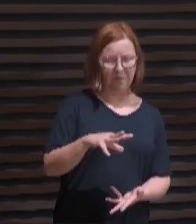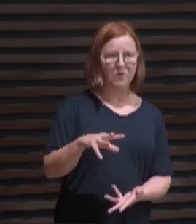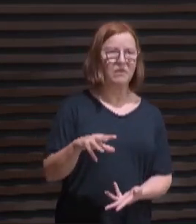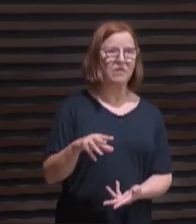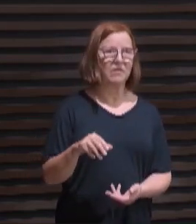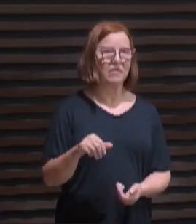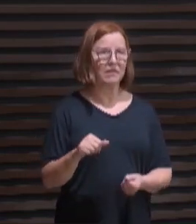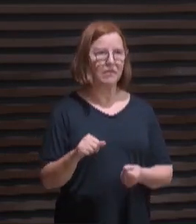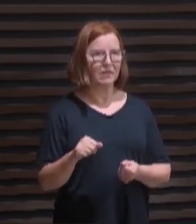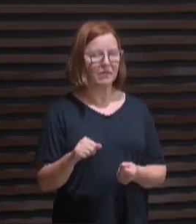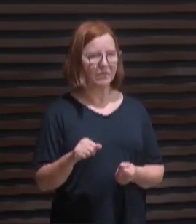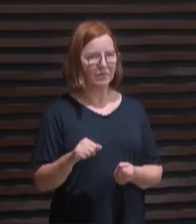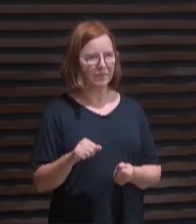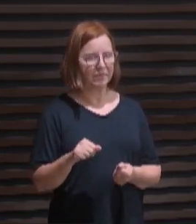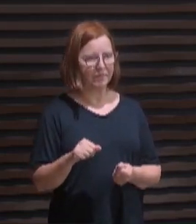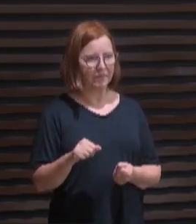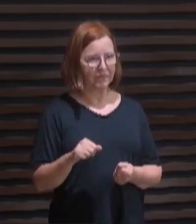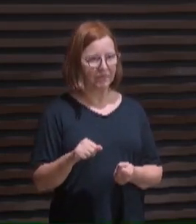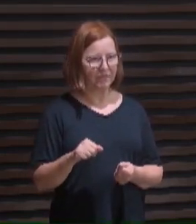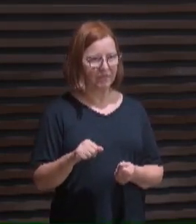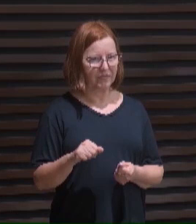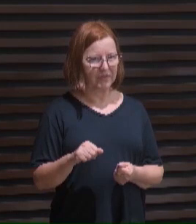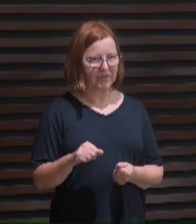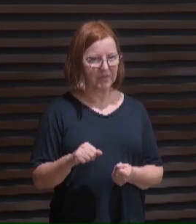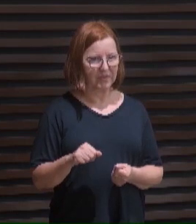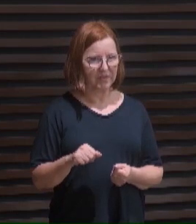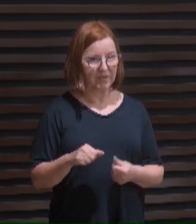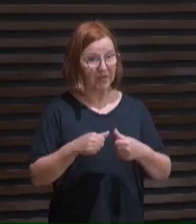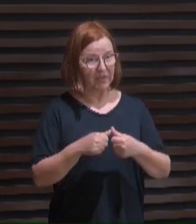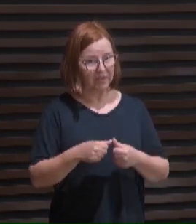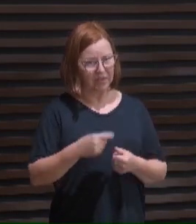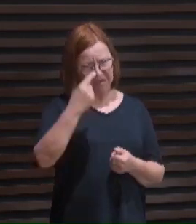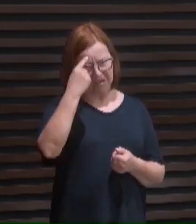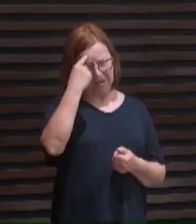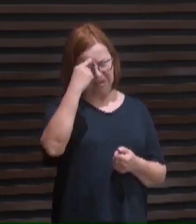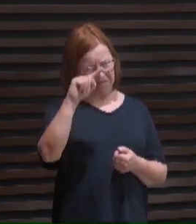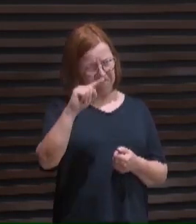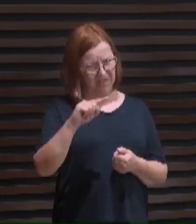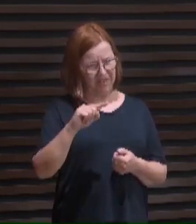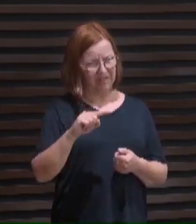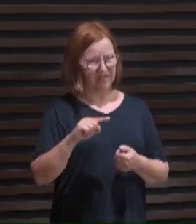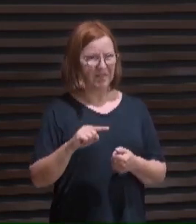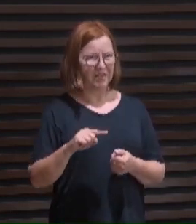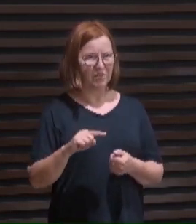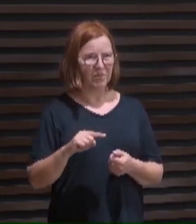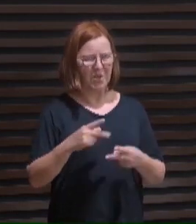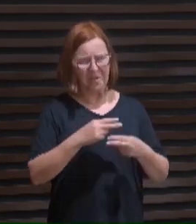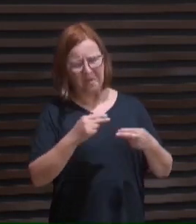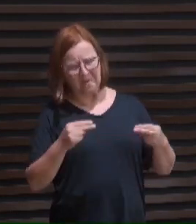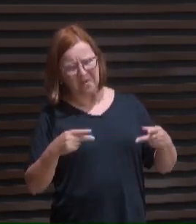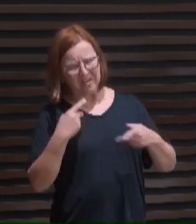estes caras que estão por trás, estão inventando uma série de teorias, aquecimento e não